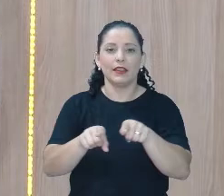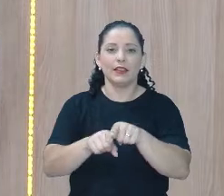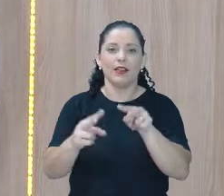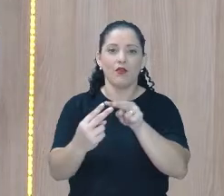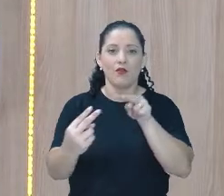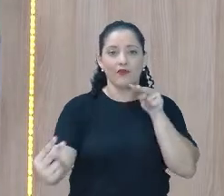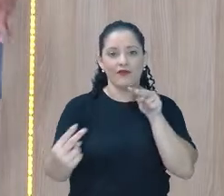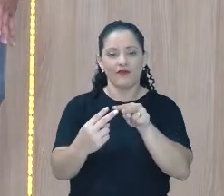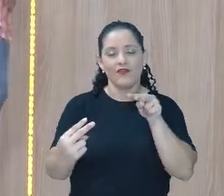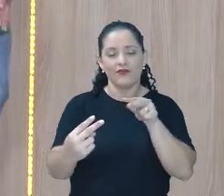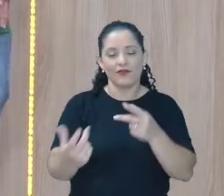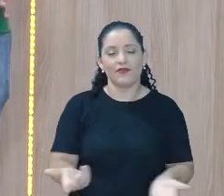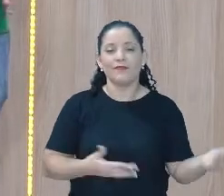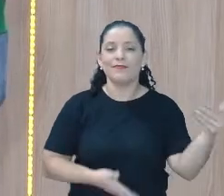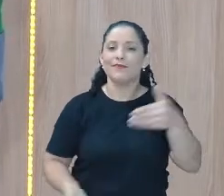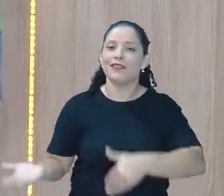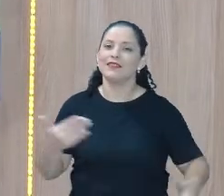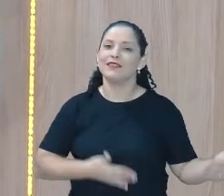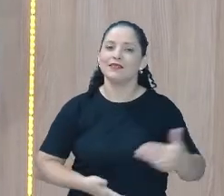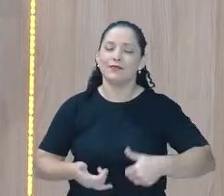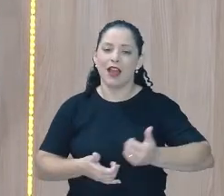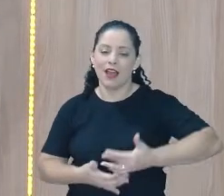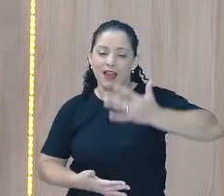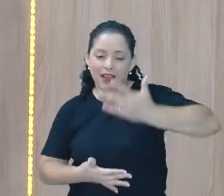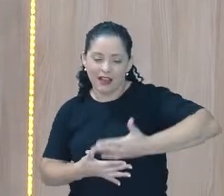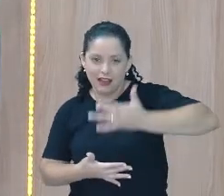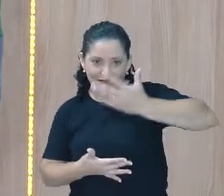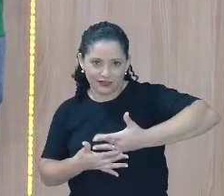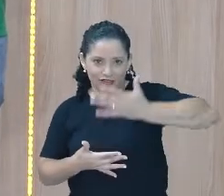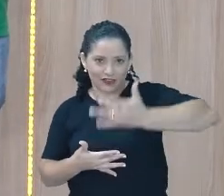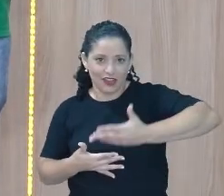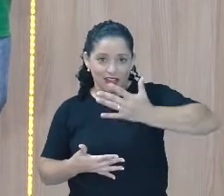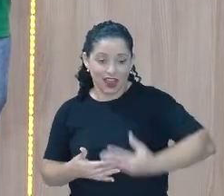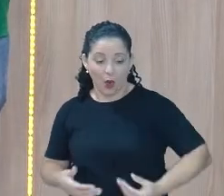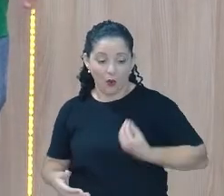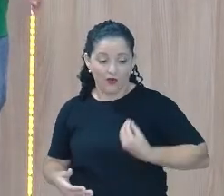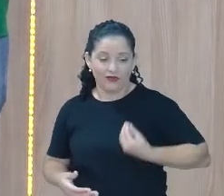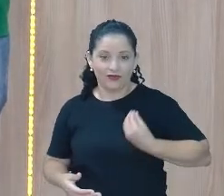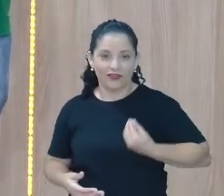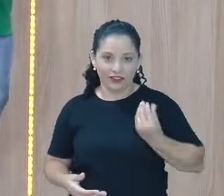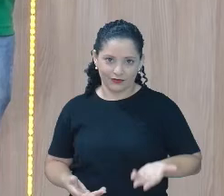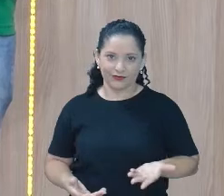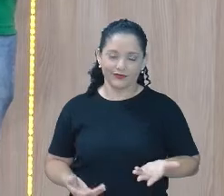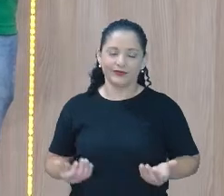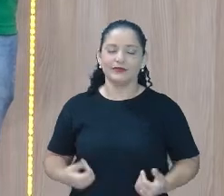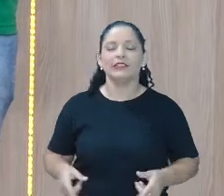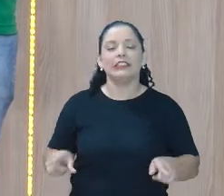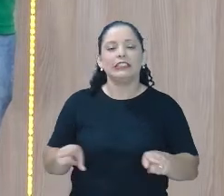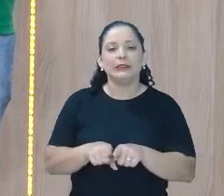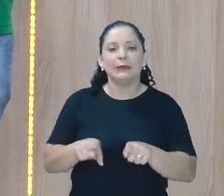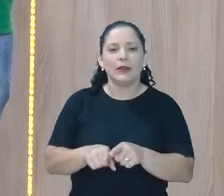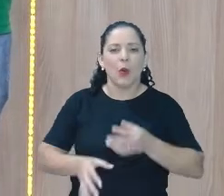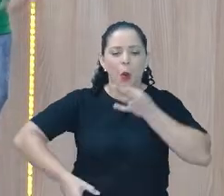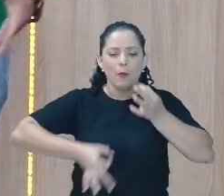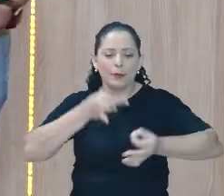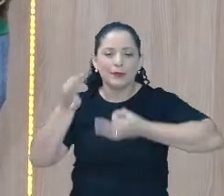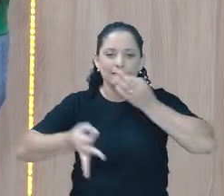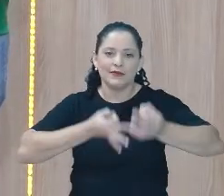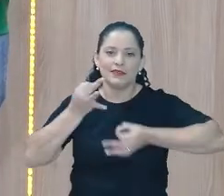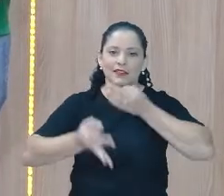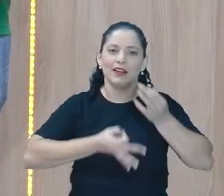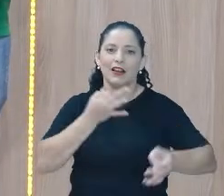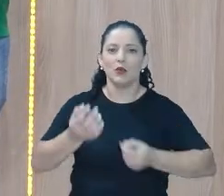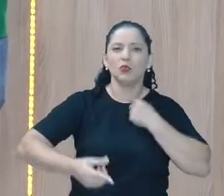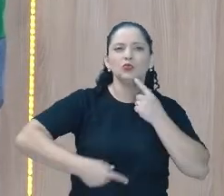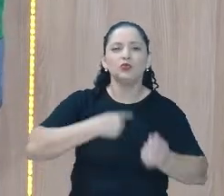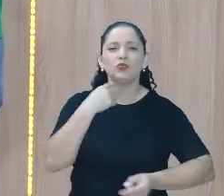estar aqui ao vivo com a gente, mandando o seu comentário, mandando a sua escola, certo? Mandando a turma que você faz